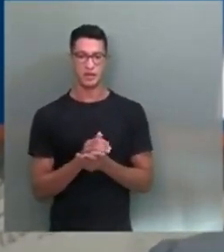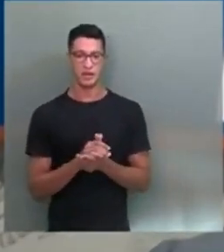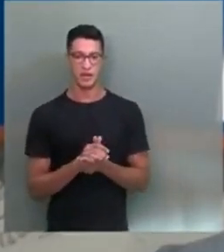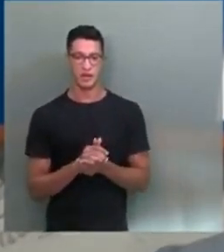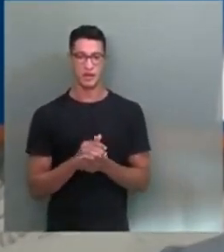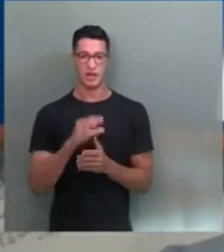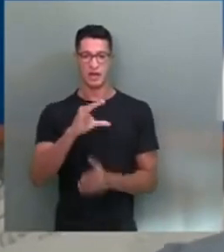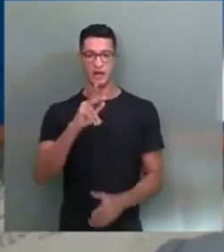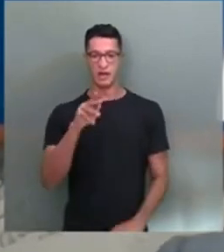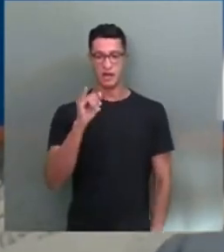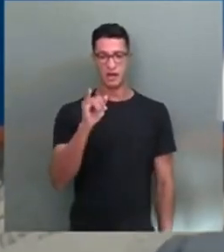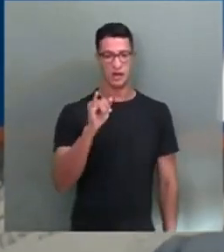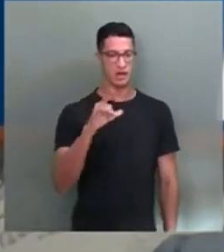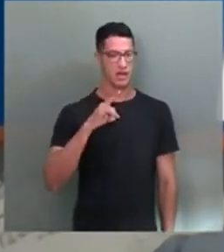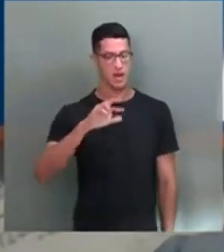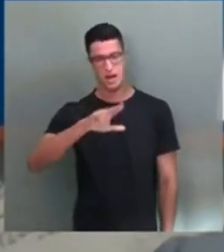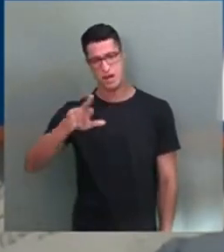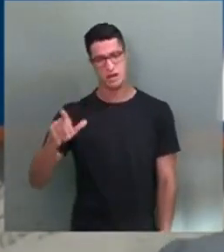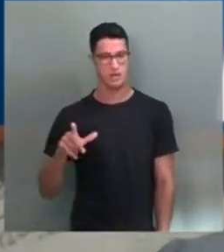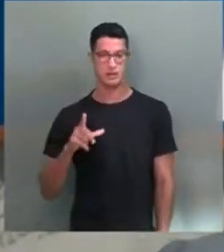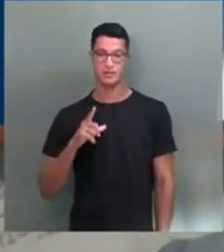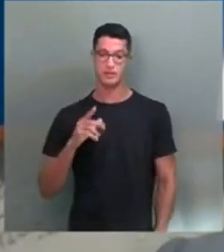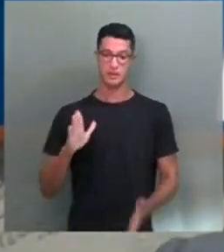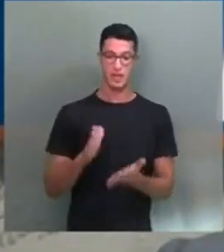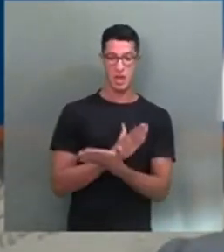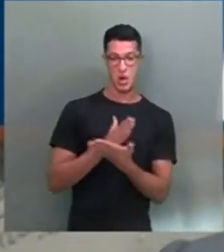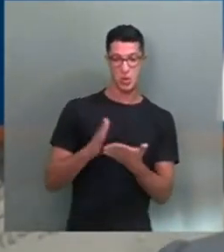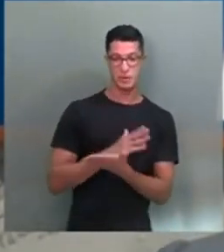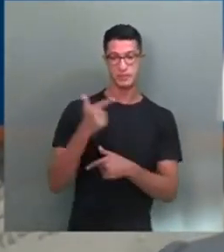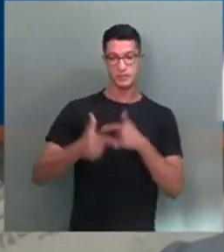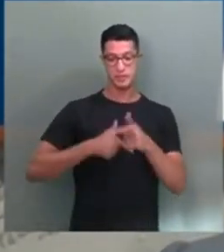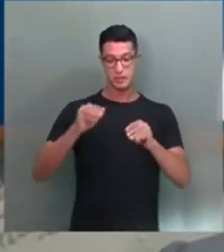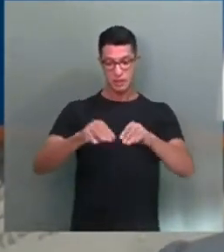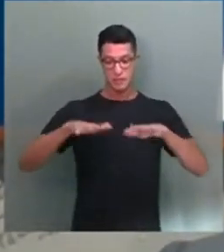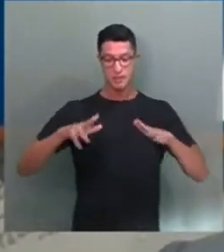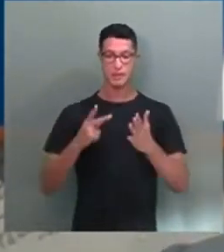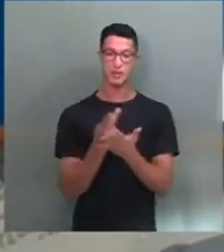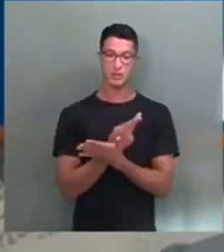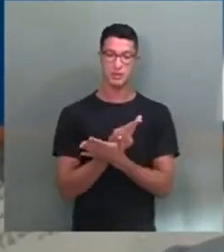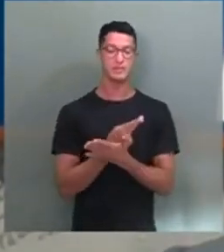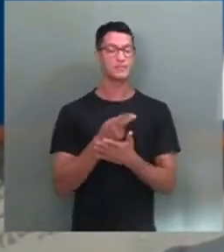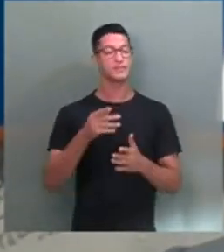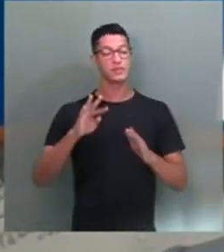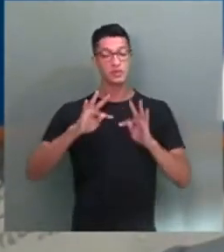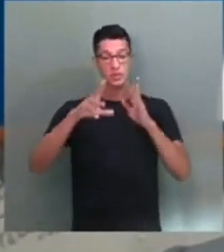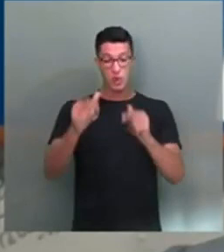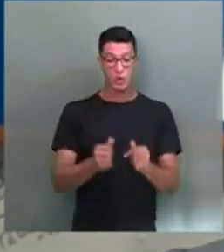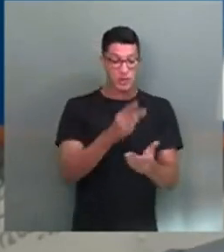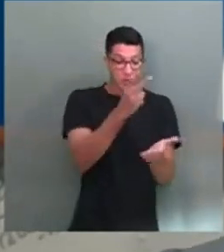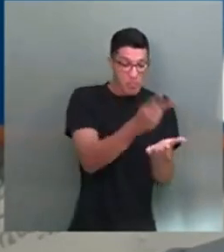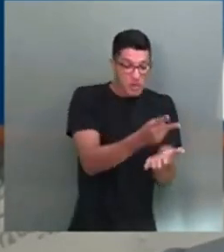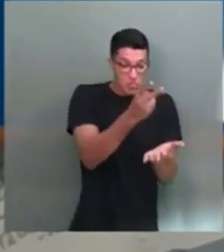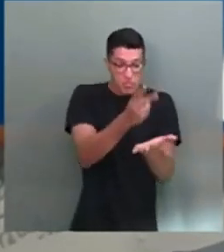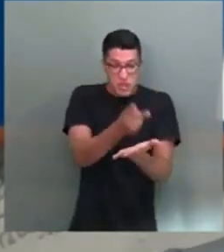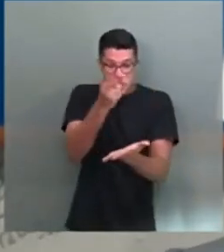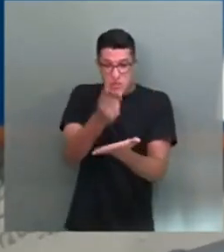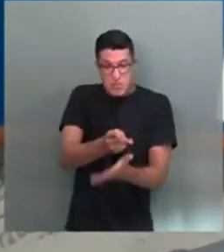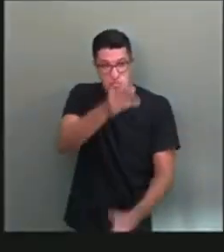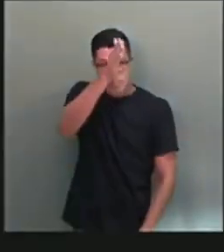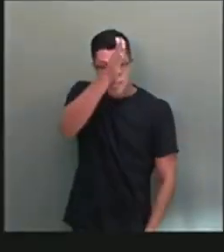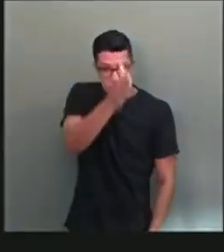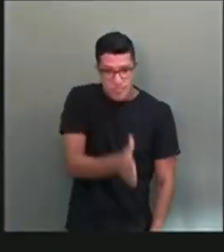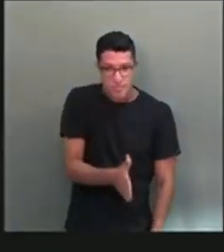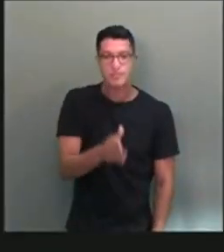de inquérito e com as atividades de plenário acontecendo todas no mesmo dia. Isso acontecia